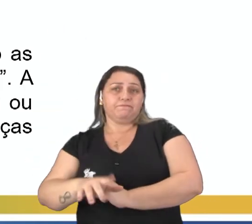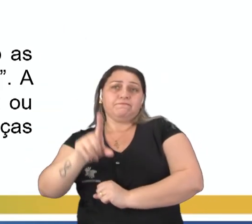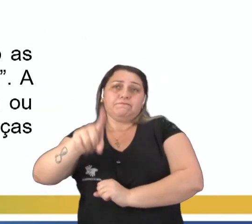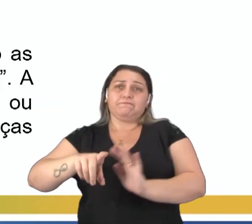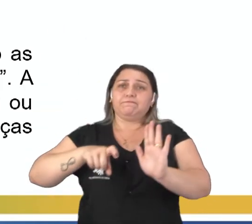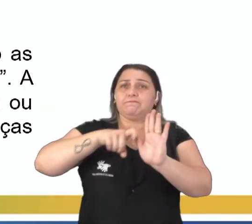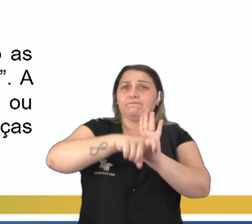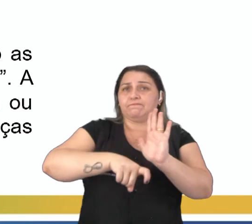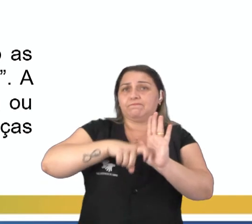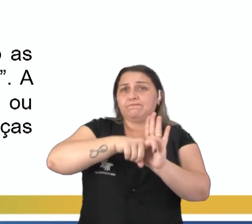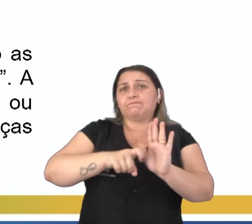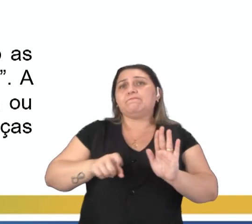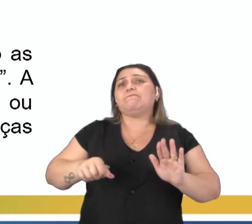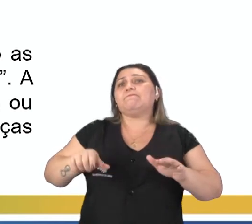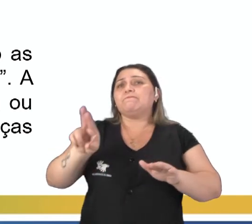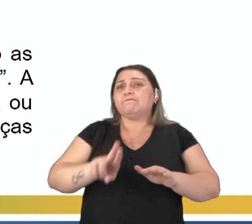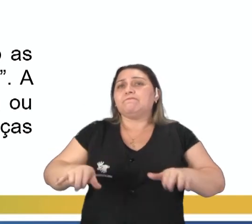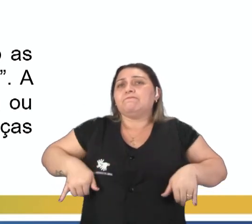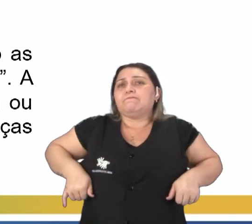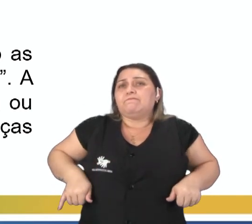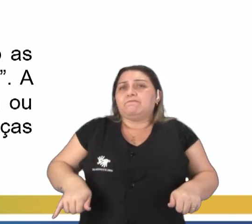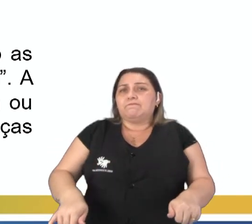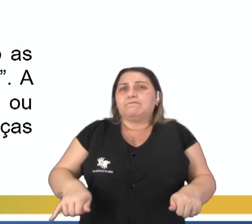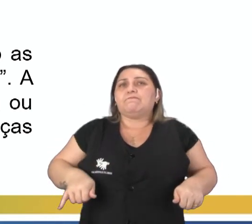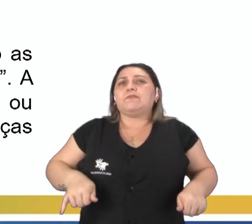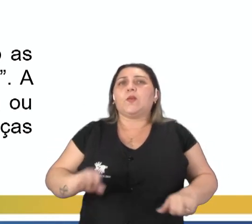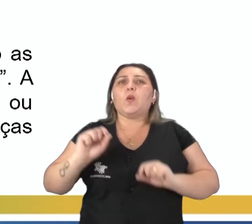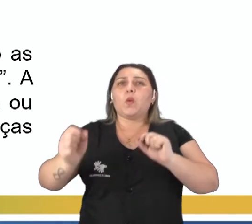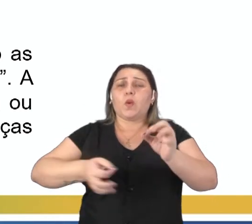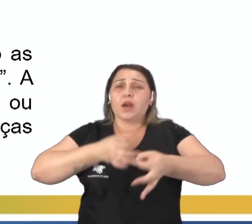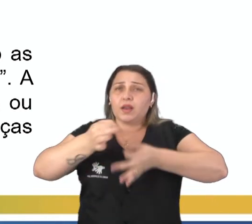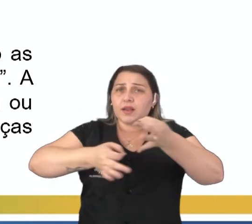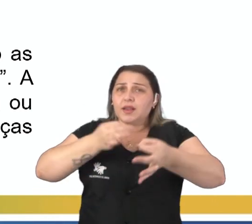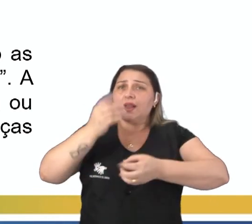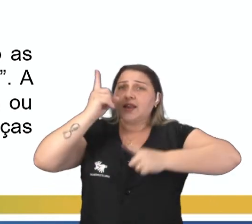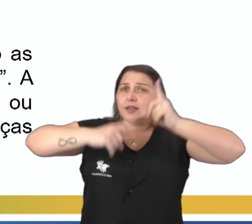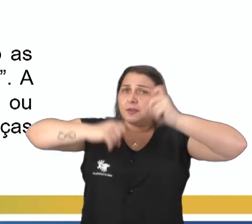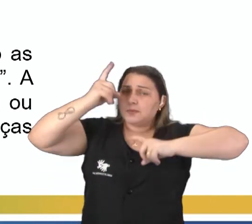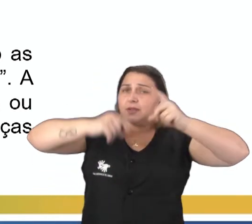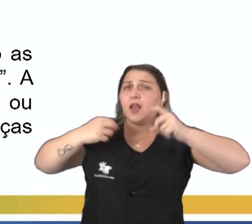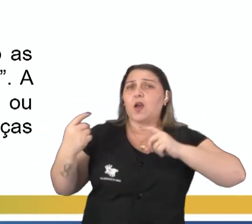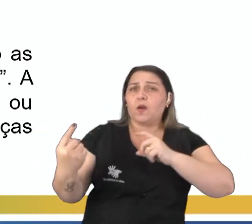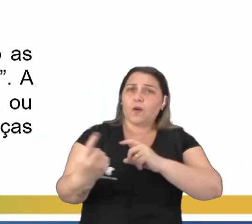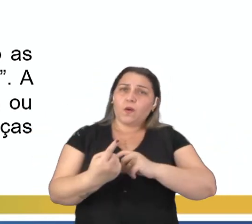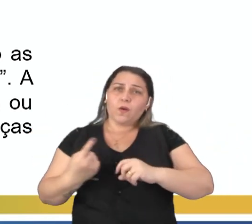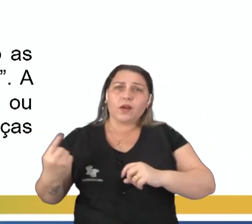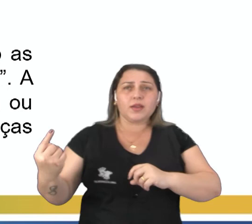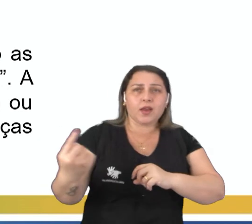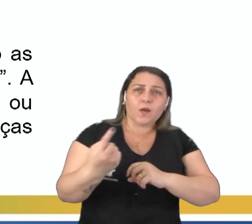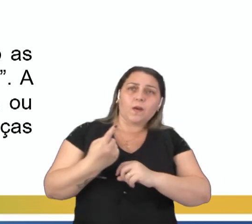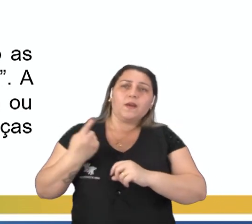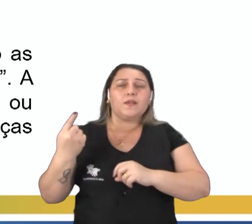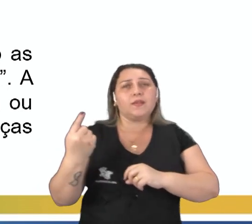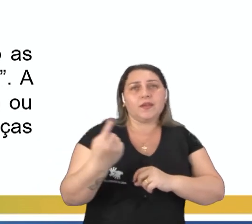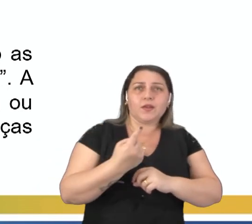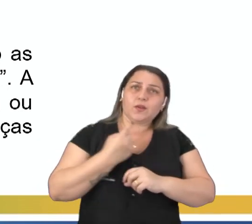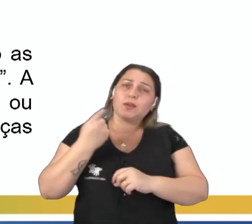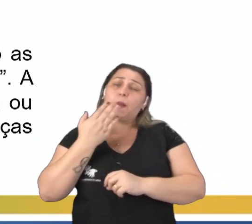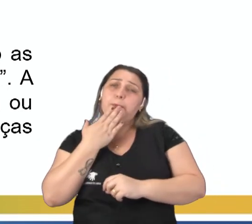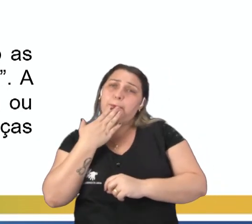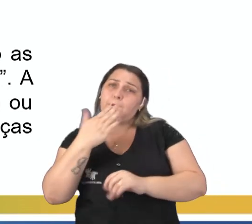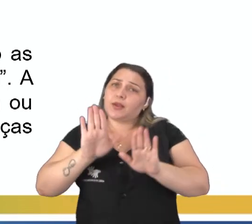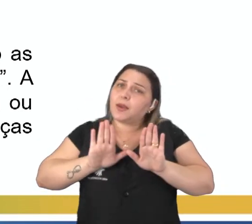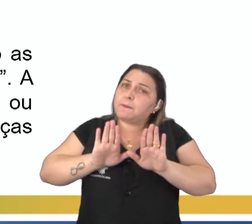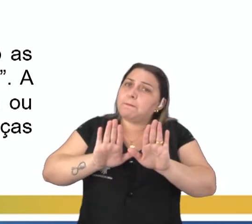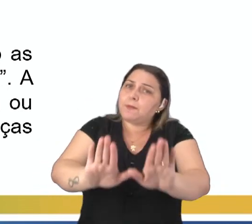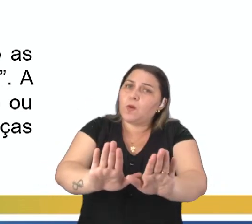a criança é cadeirante. O que sugere isso são as expressões roda e roda e roda e pede que